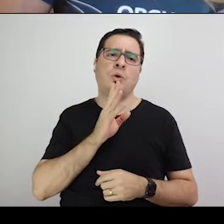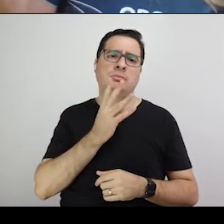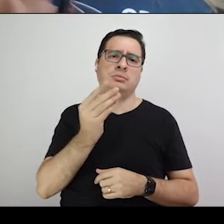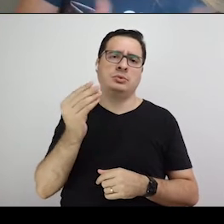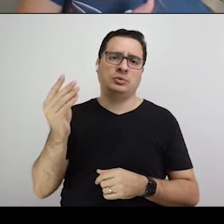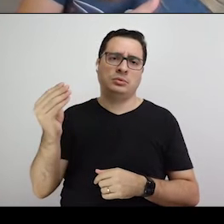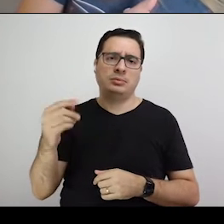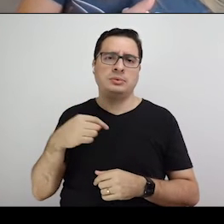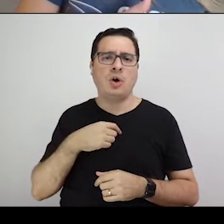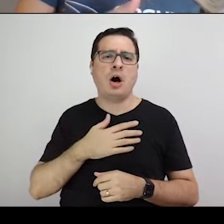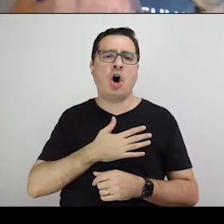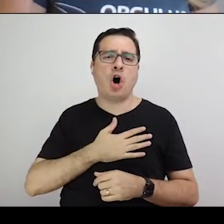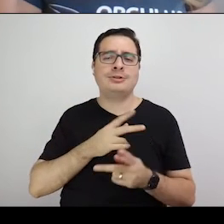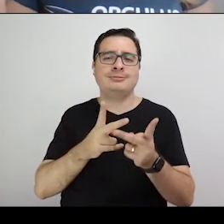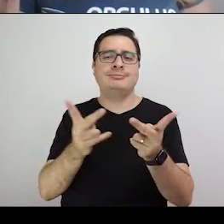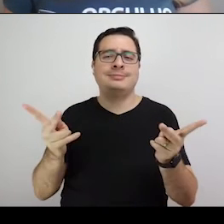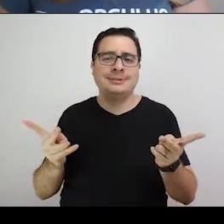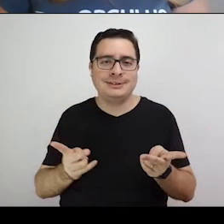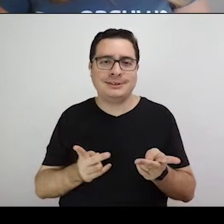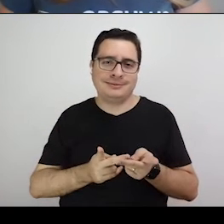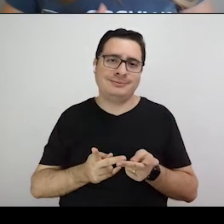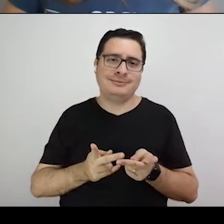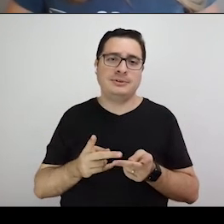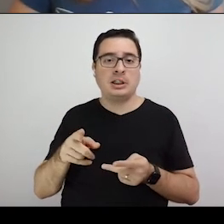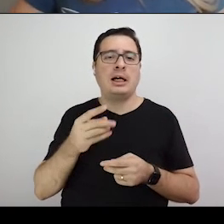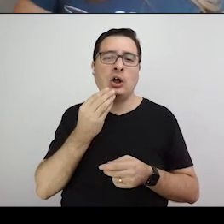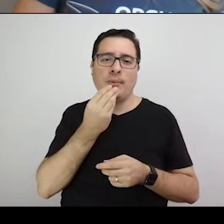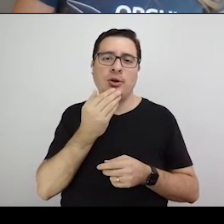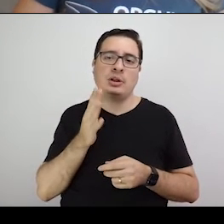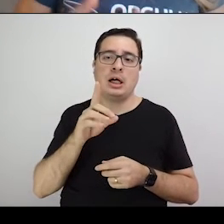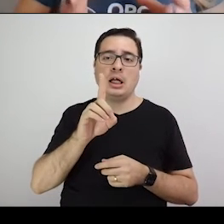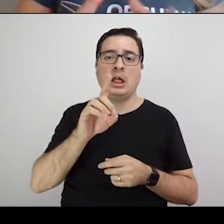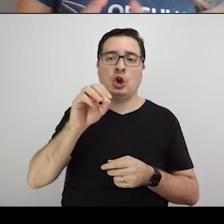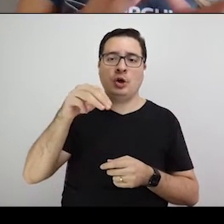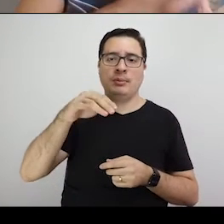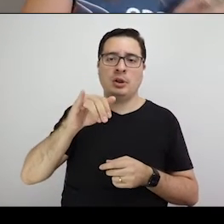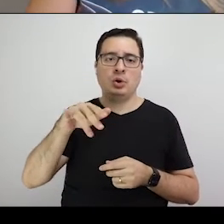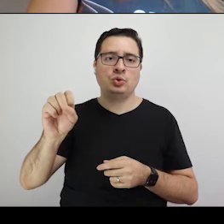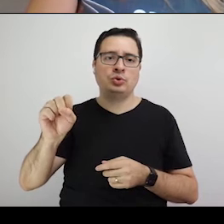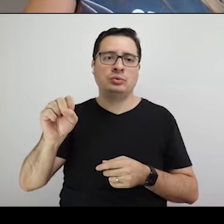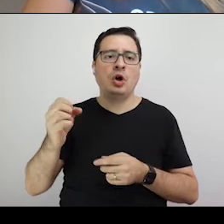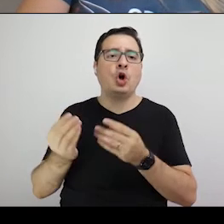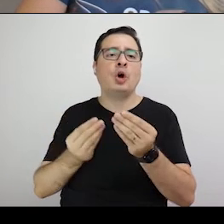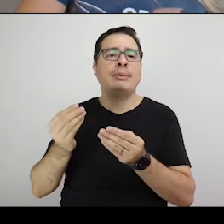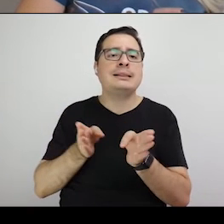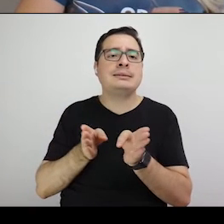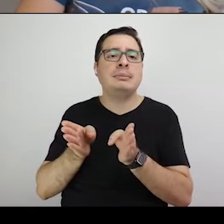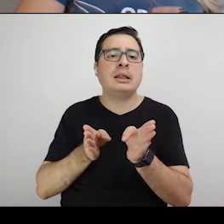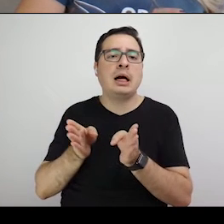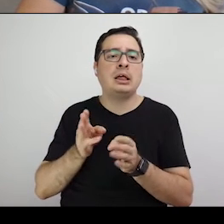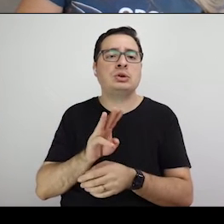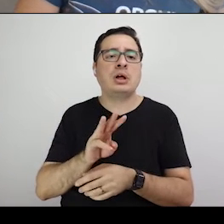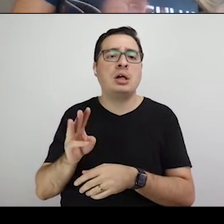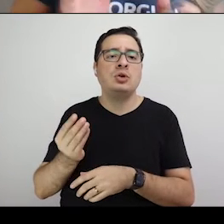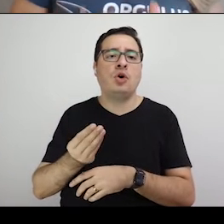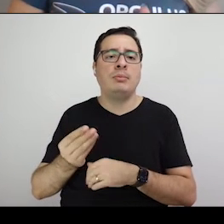quem adora pizza, né, já deve ter experimentado o Domino's. Então, como está a acessibilidade desse site,